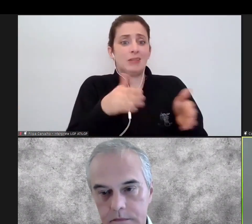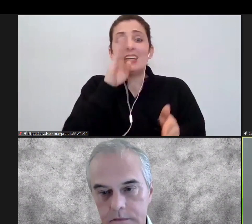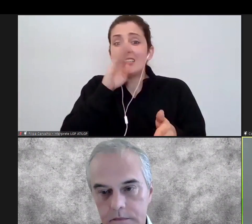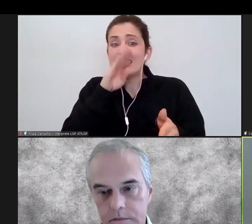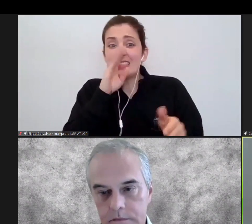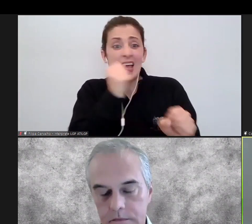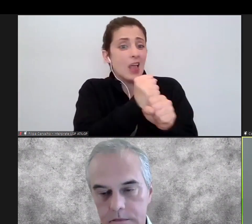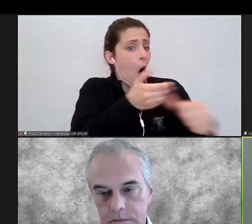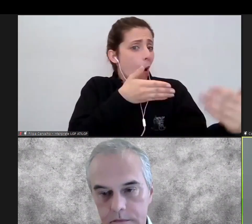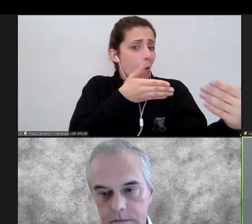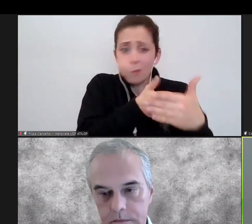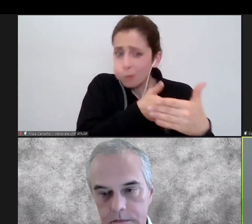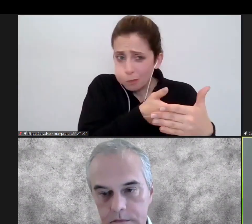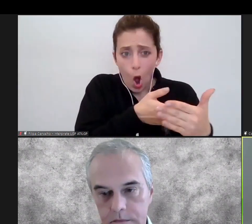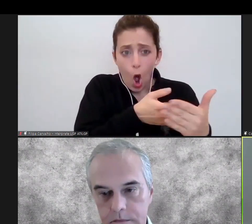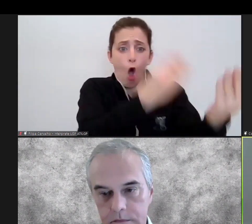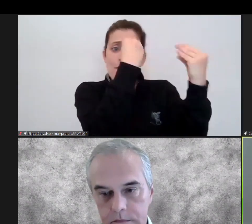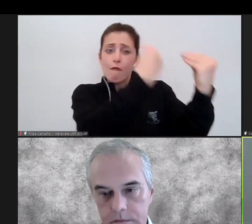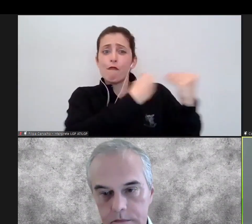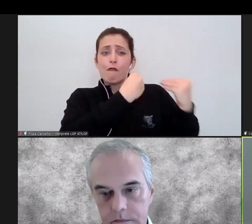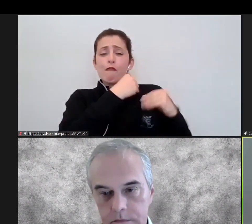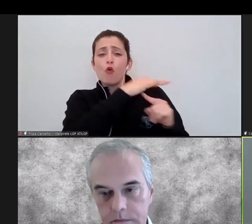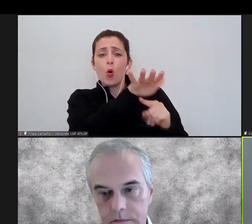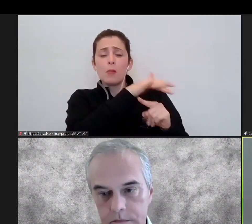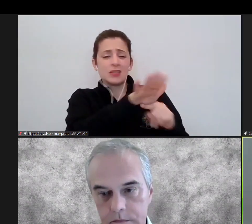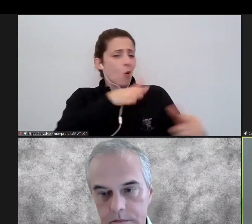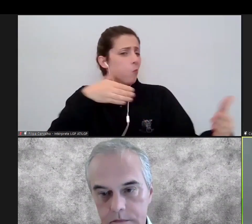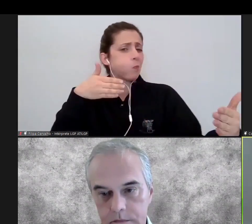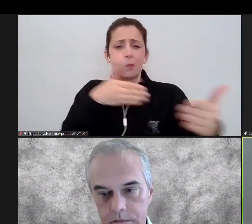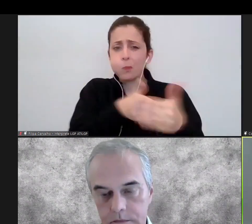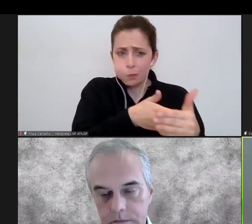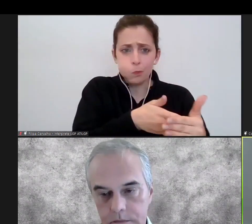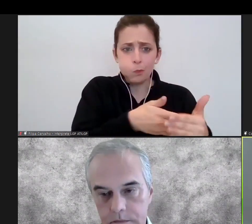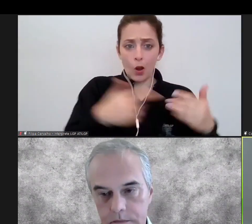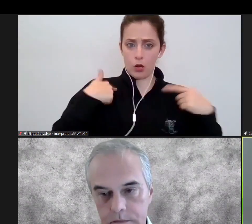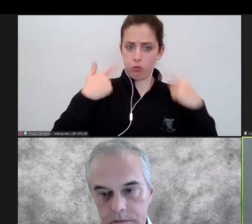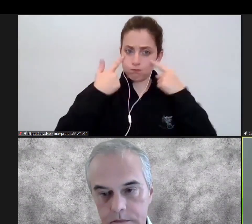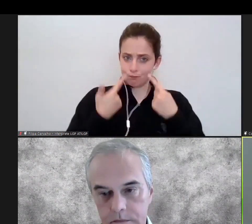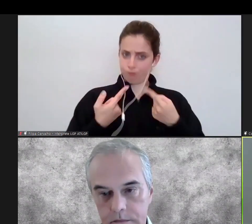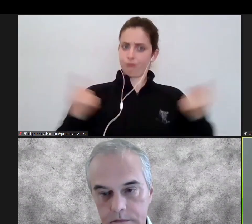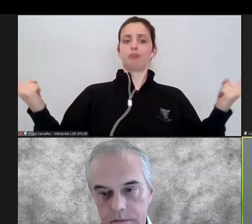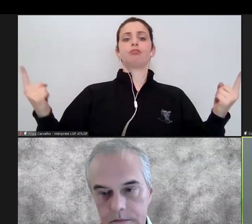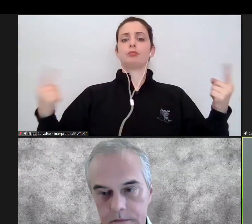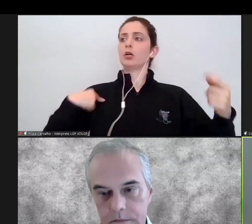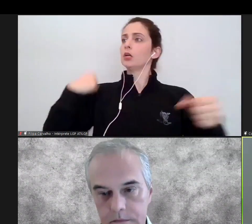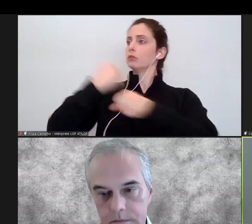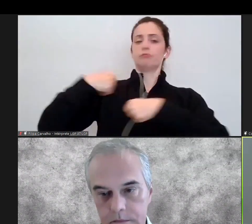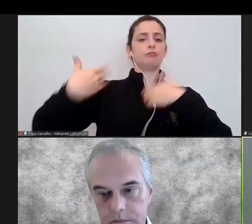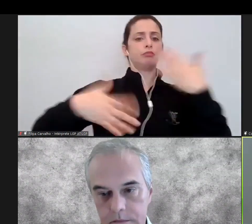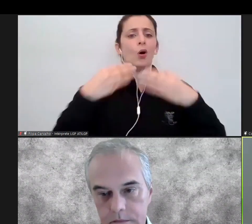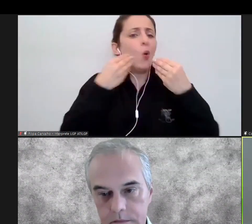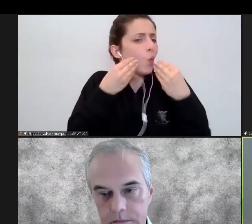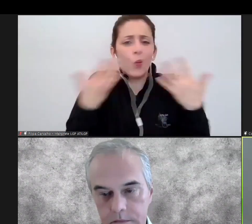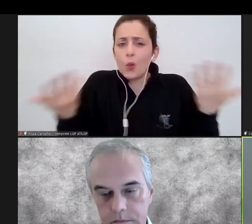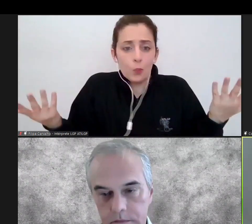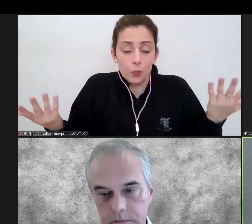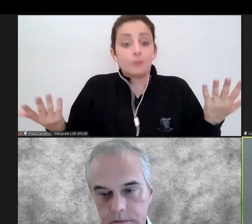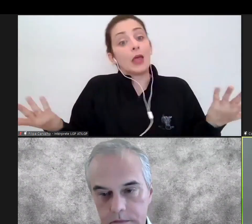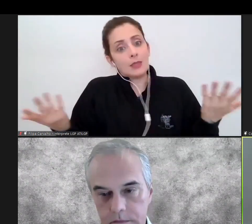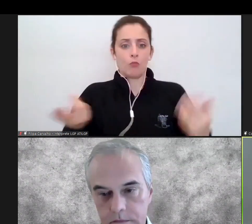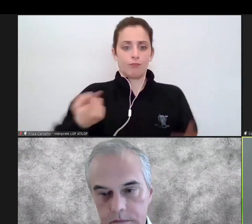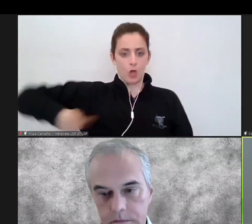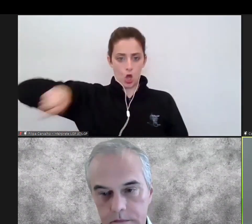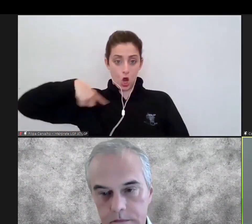formação, o que é que eu vou fazer para ser visível nesta sociedade que é a nossa e neste país que é o nosso? E então uma das coisas que nós